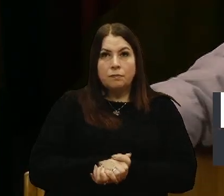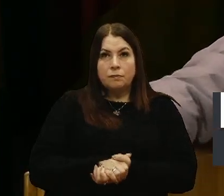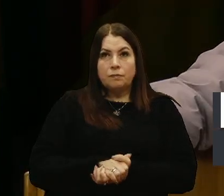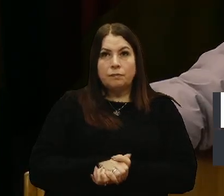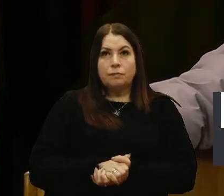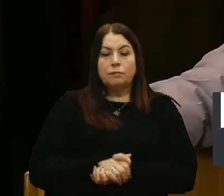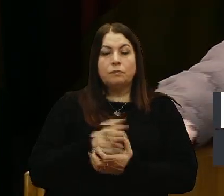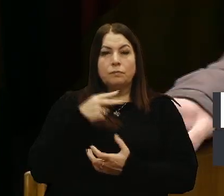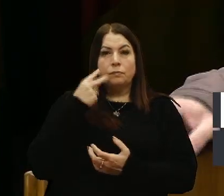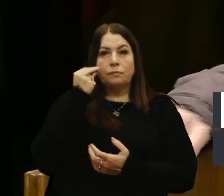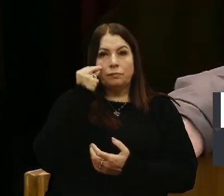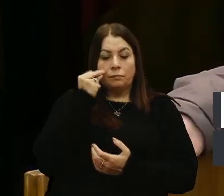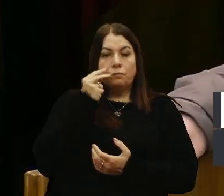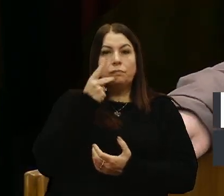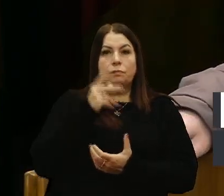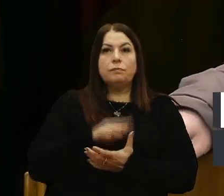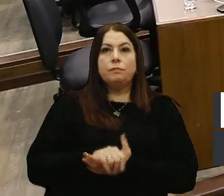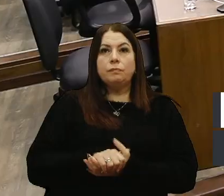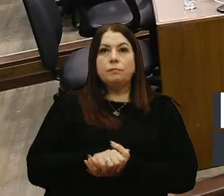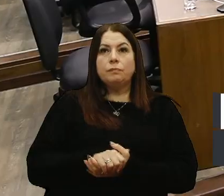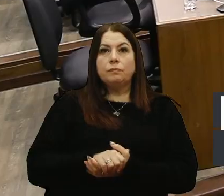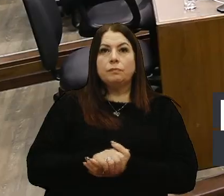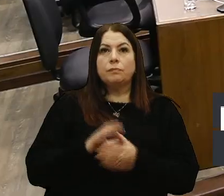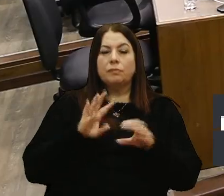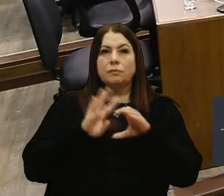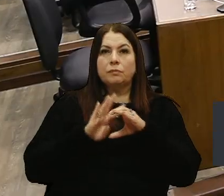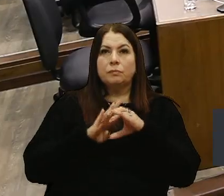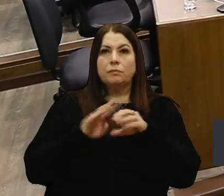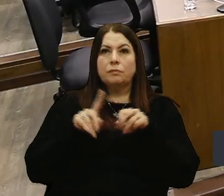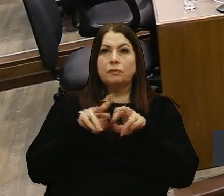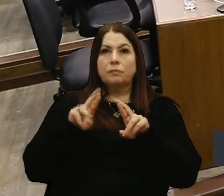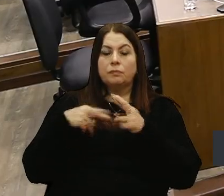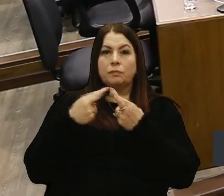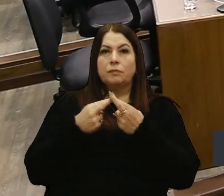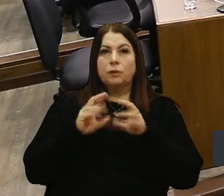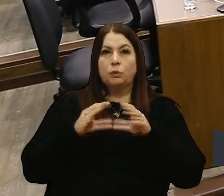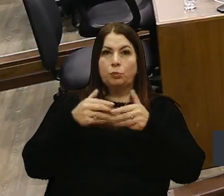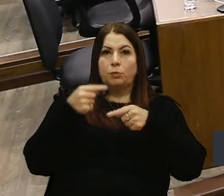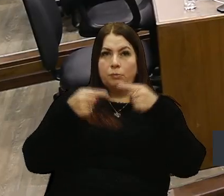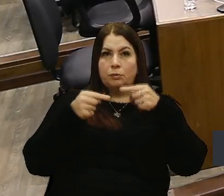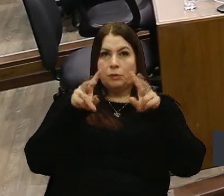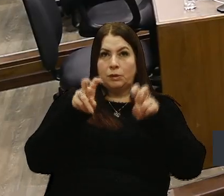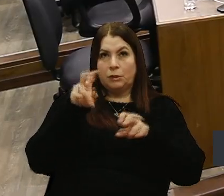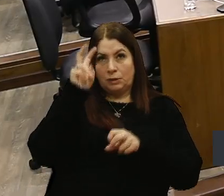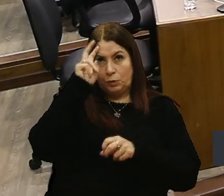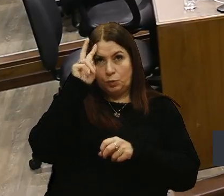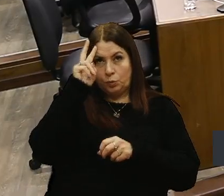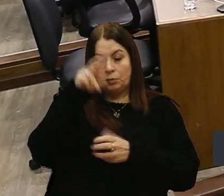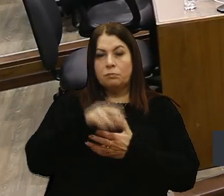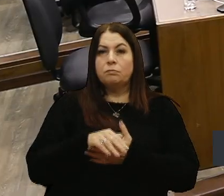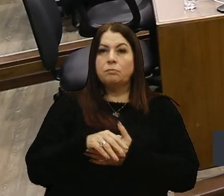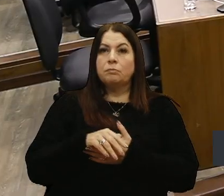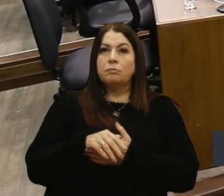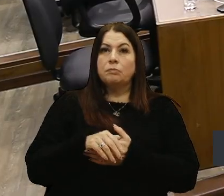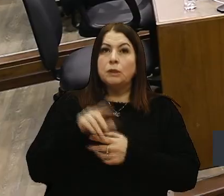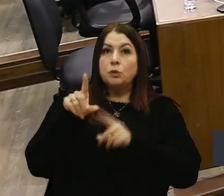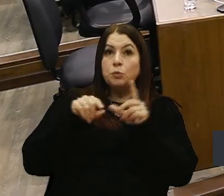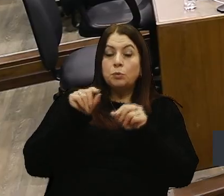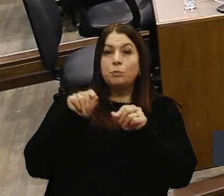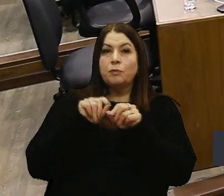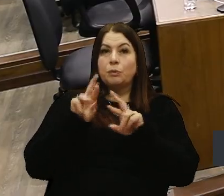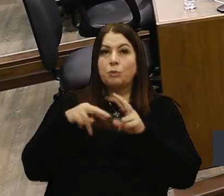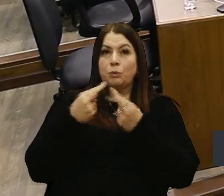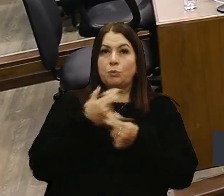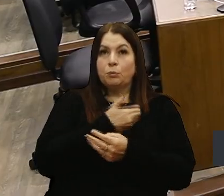Vereador Libardi, eu queria falar um pouco sobre a questão da Maesa. Nós tivemos uma reunião da Frente Parlamentar na segunda-feira. Nós definimos ali por fazer uma